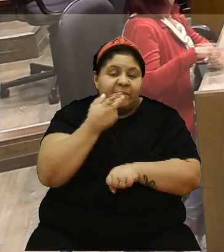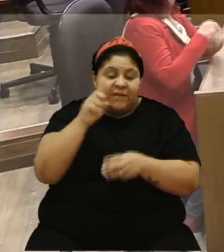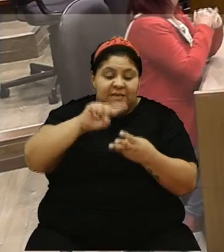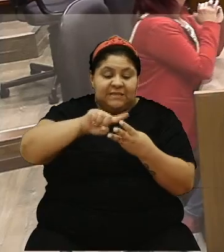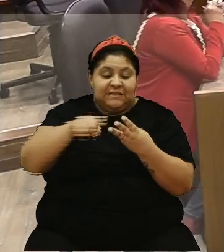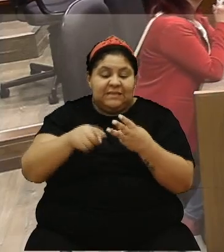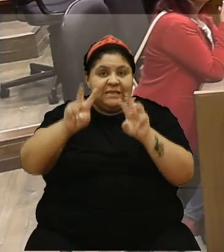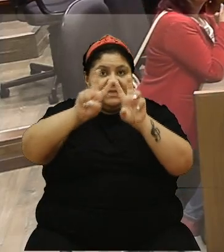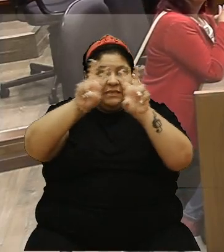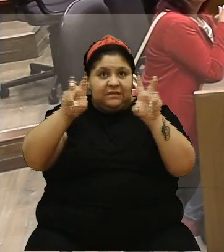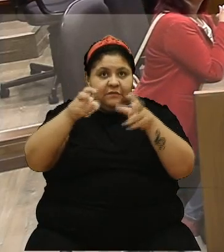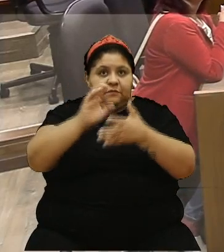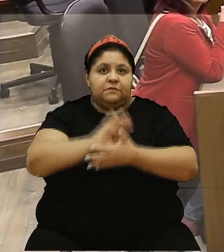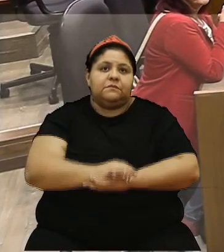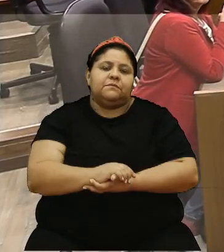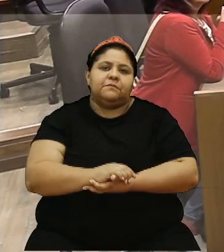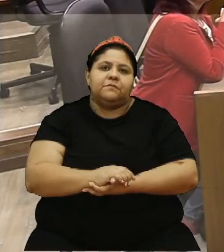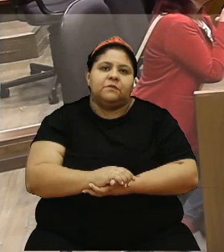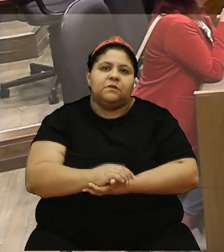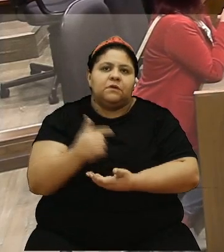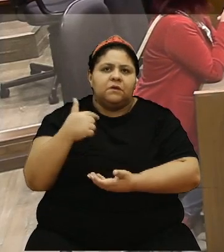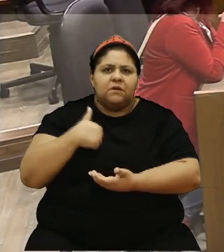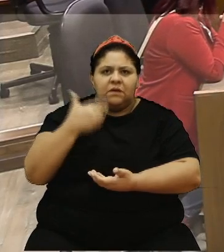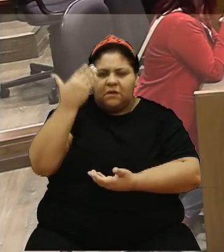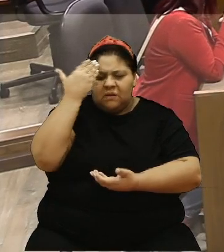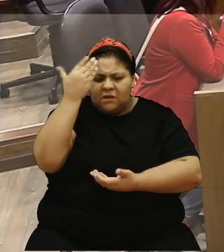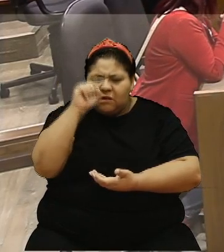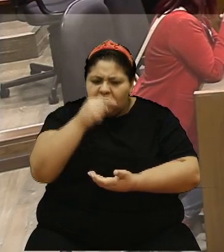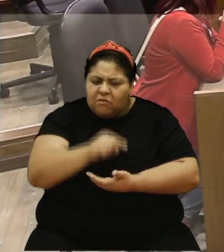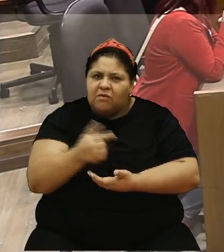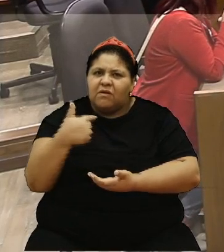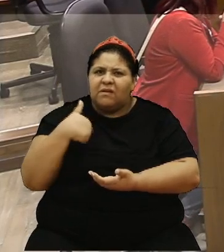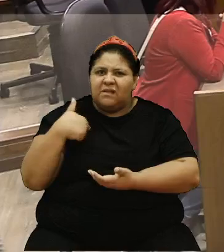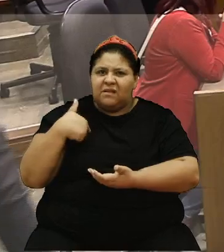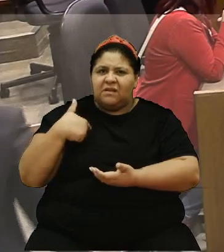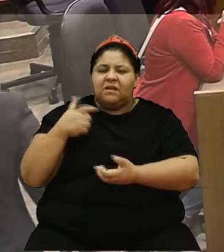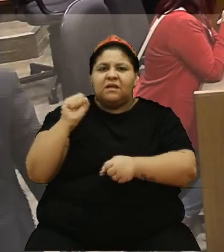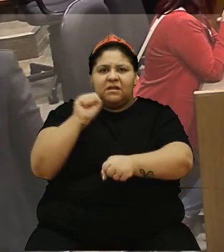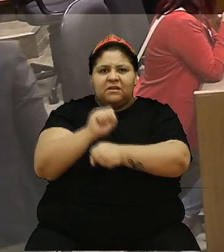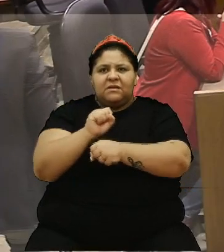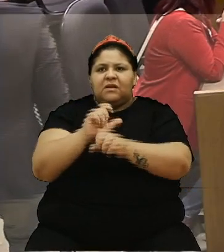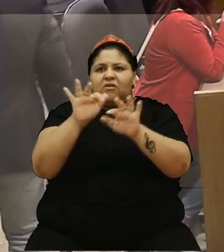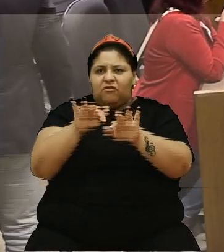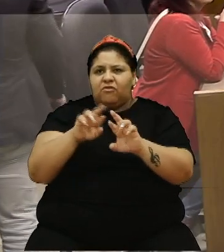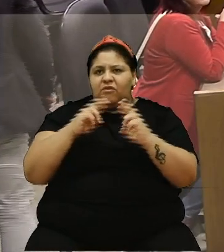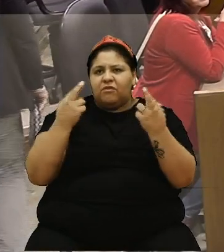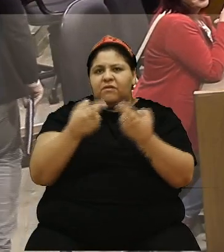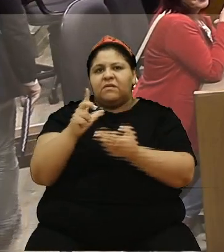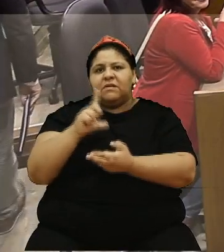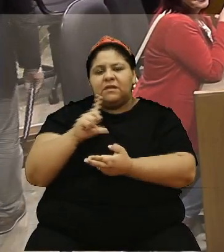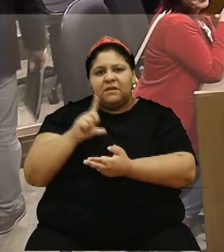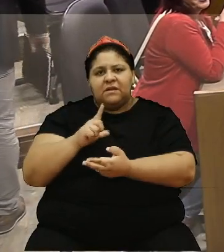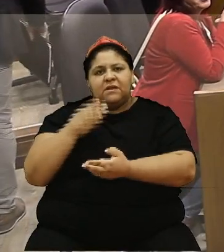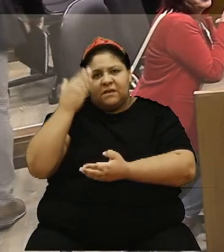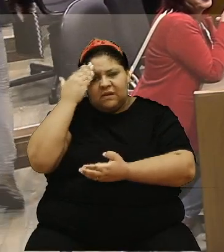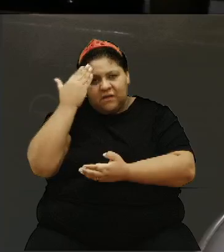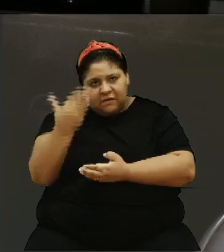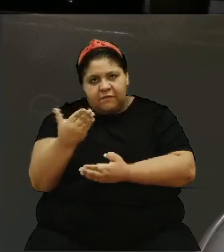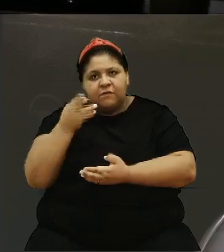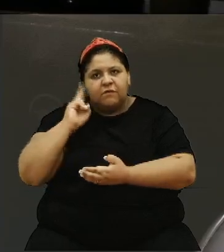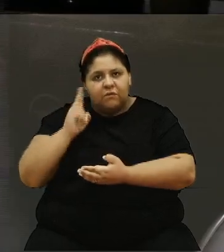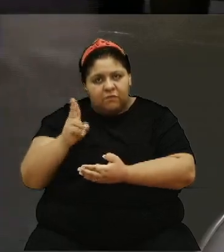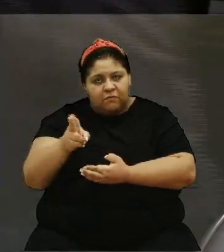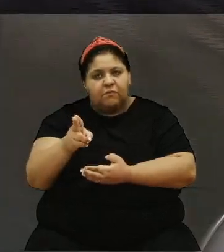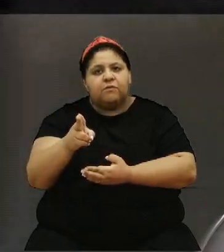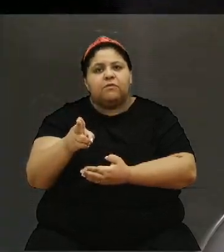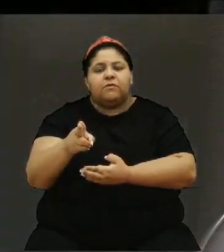temas. E eu queria agradecer profundamente aos colegas. Eu tenho por hábito aguardar o final da sessão para que nós tenhamos quórum e agradeço aos colegas que me